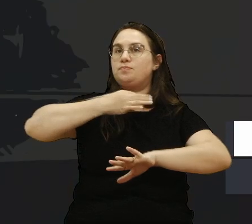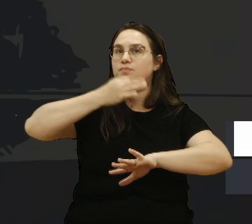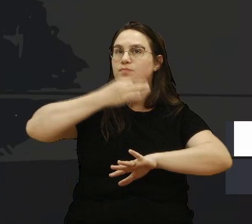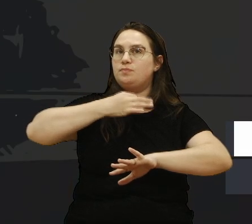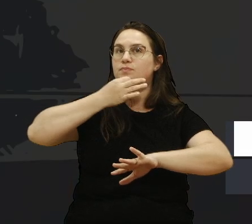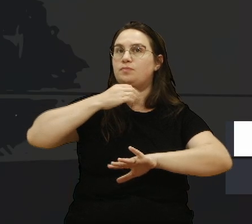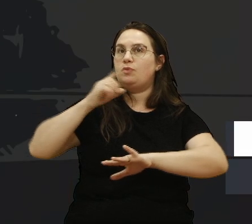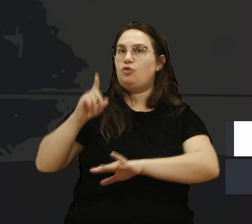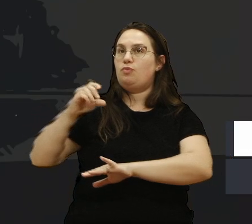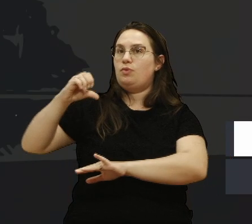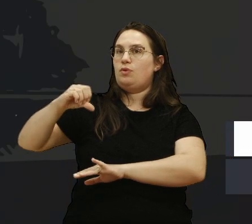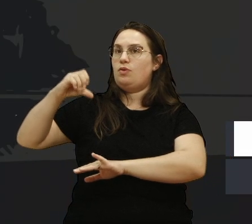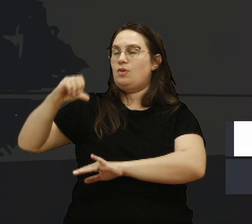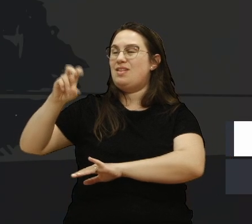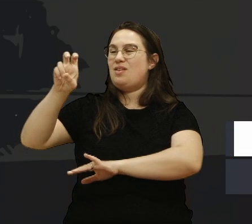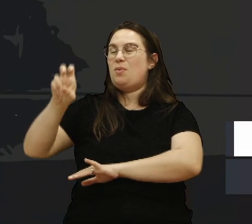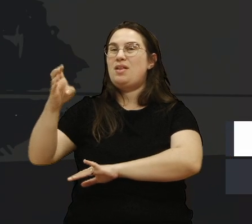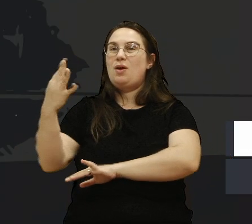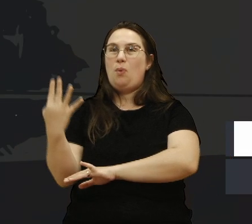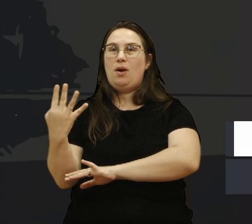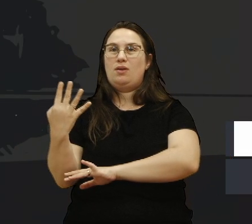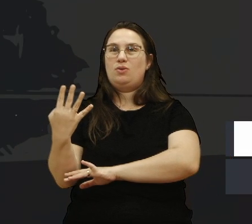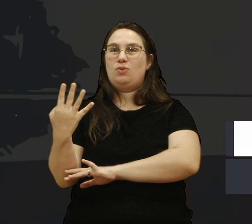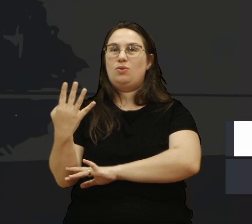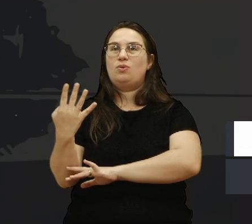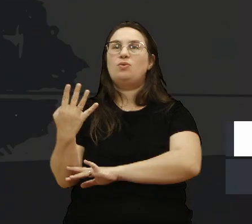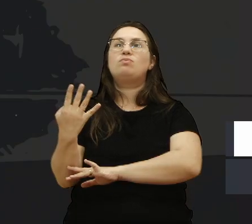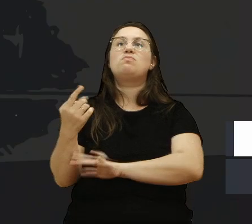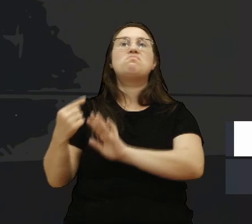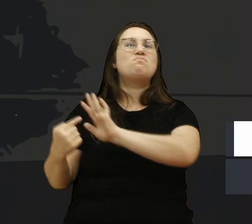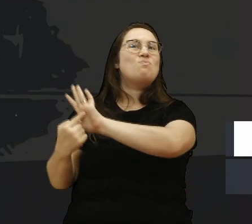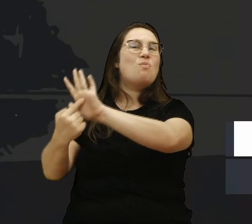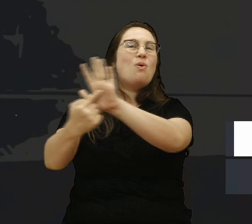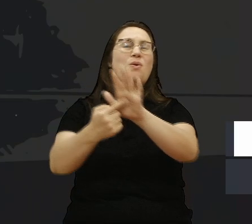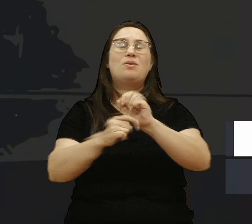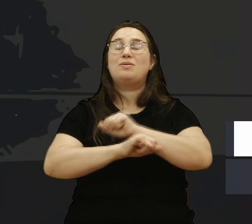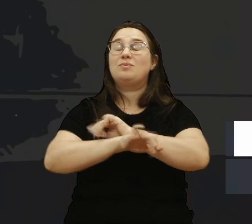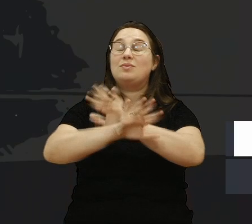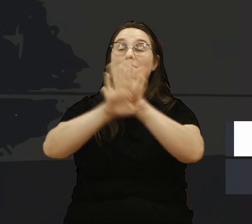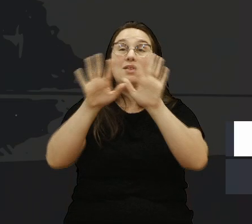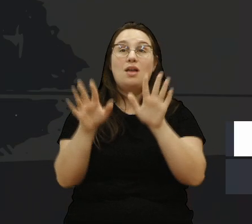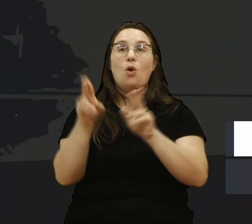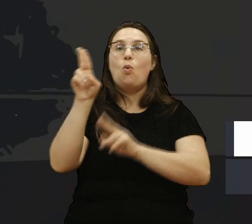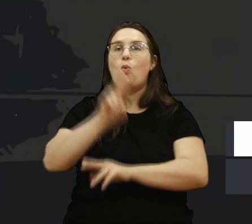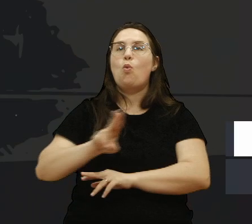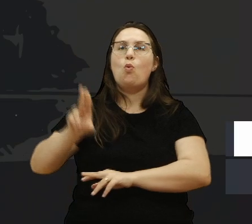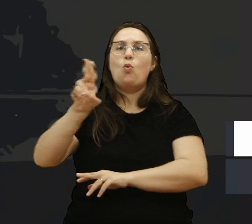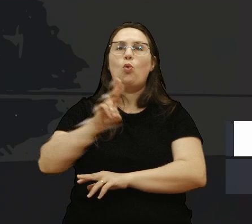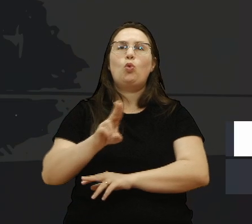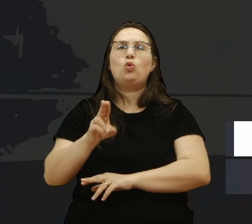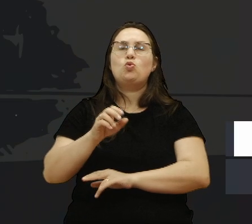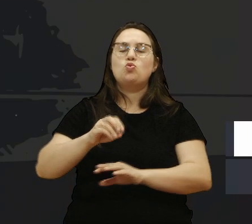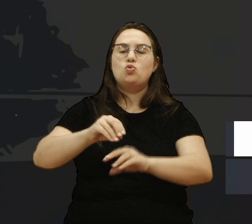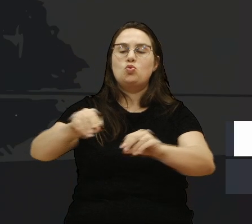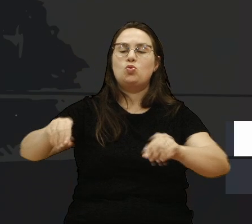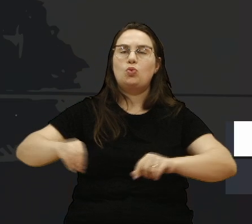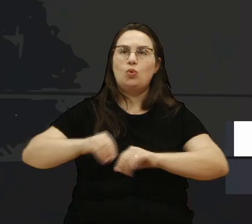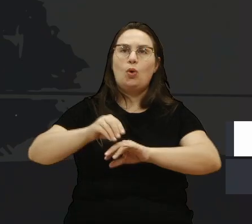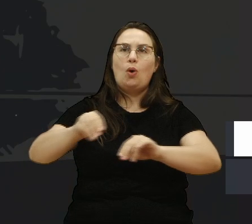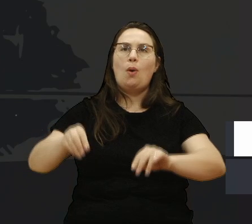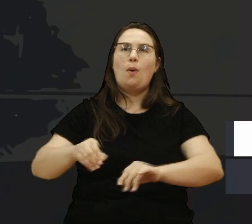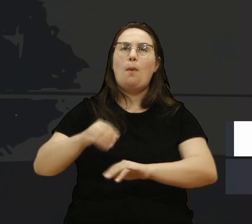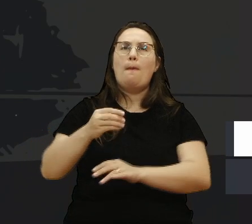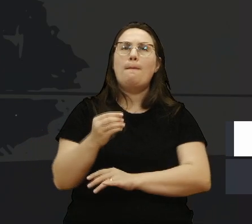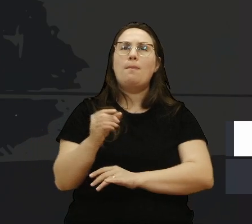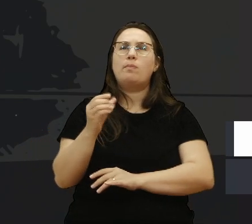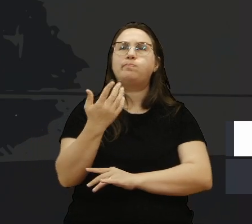de 1954, mostram claramente o uso intensivo do solo com a pouca